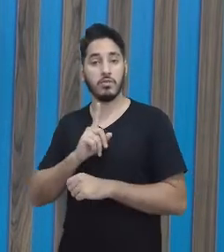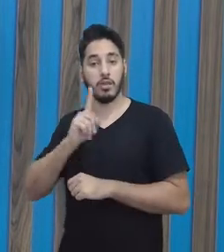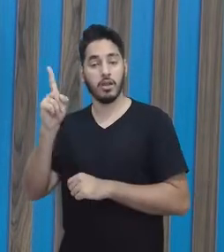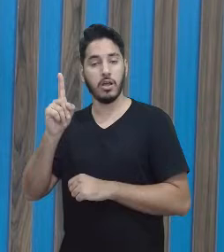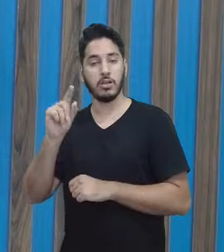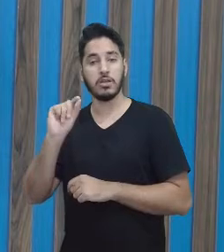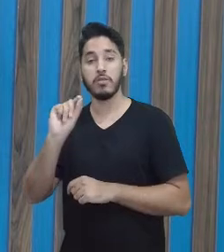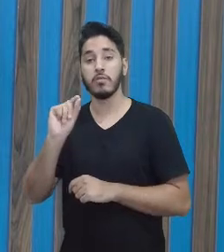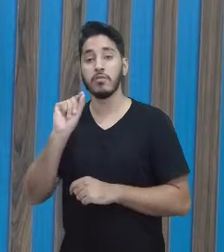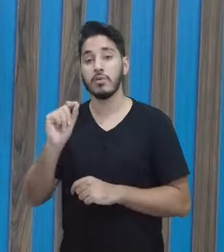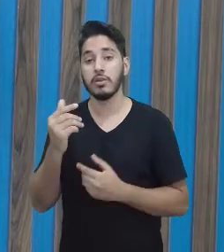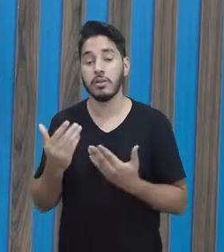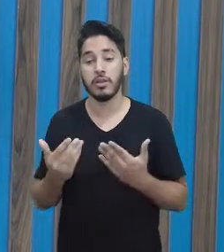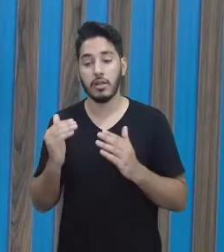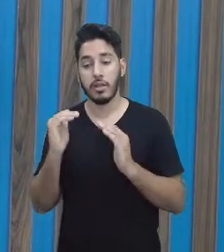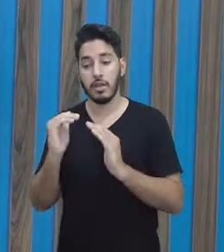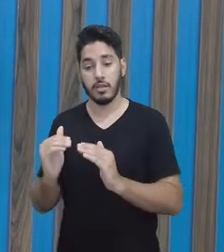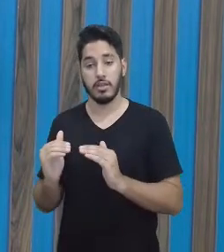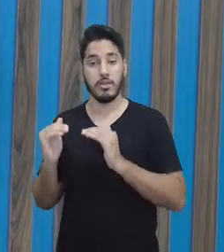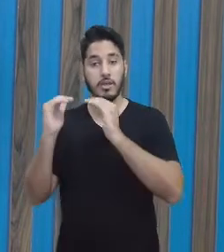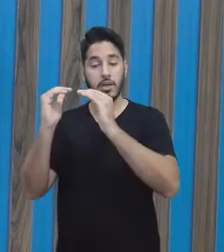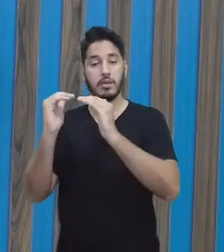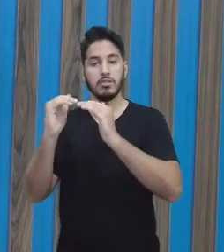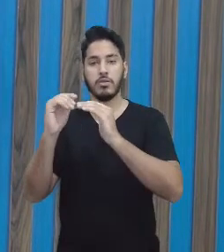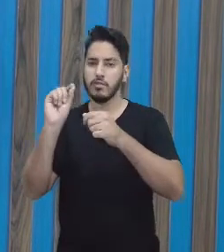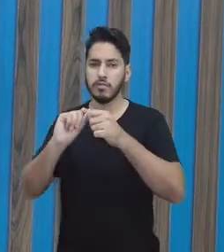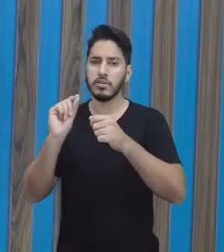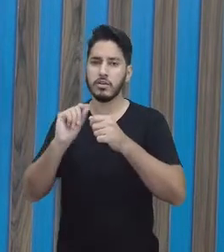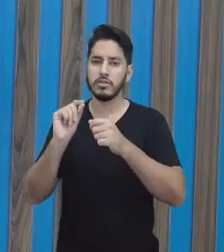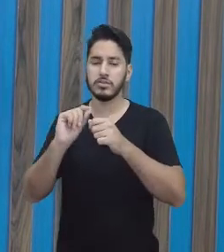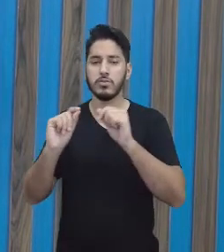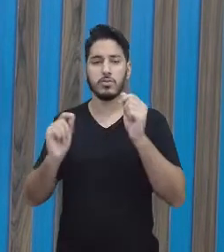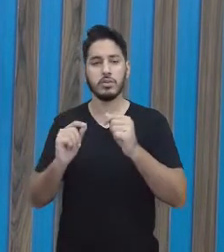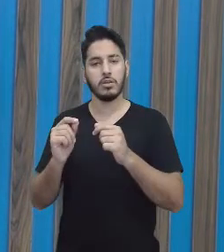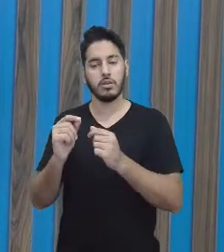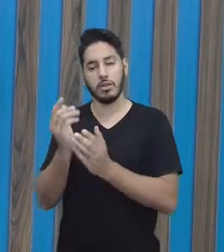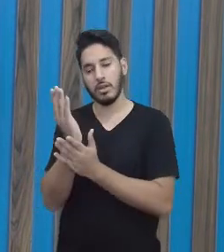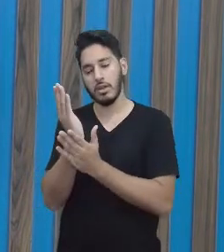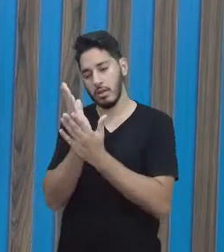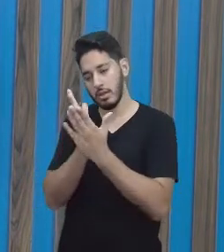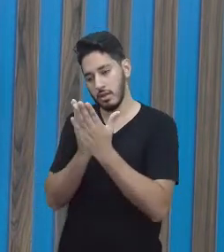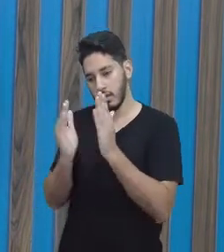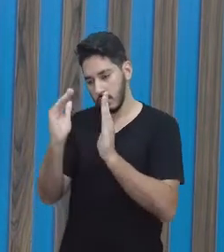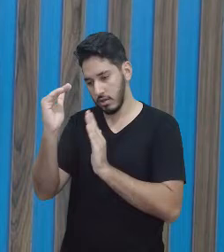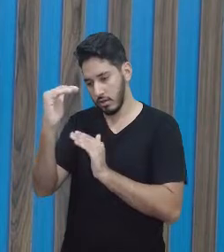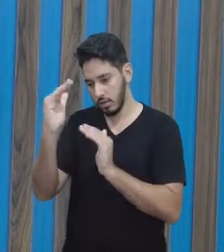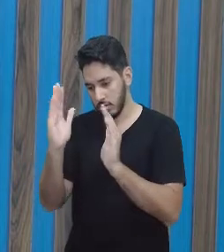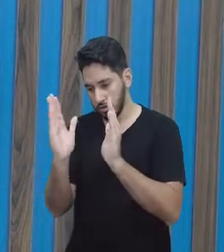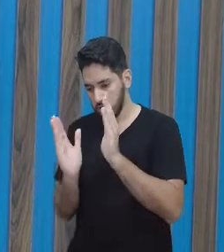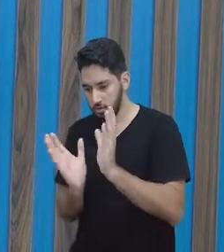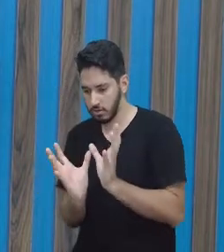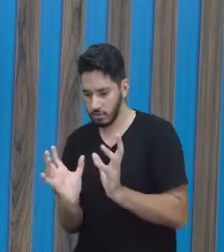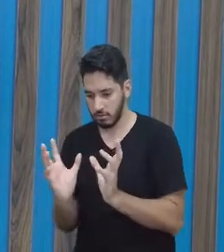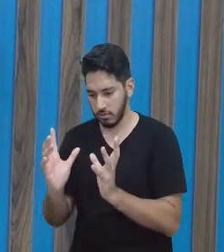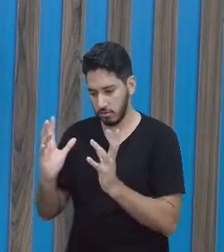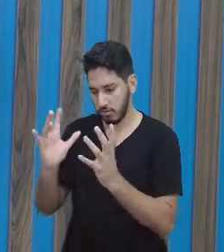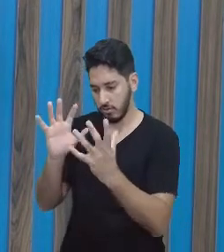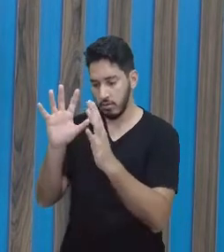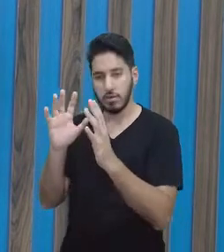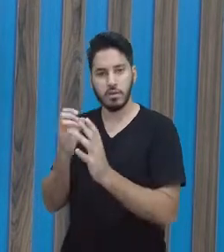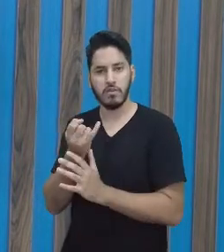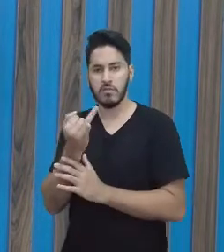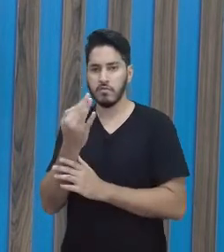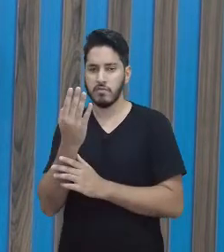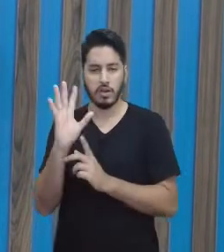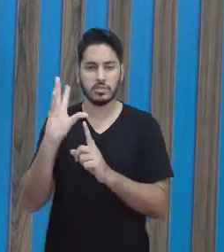estavam em alta, faziam cerâmica. Picasso fez cerâmica, Matisse fez cerâmica. Vários